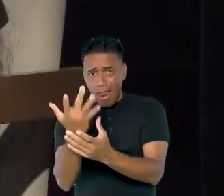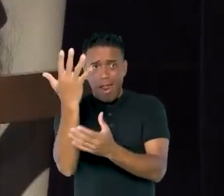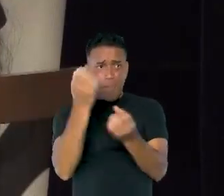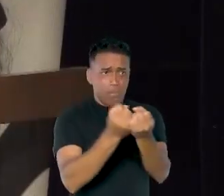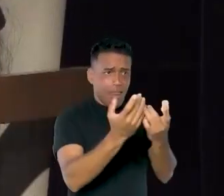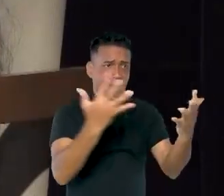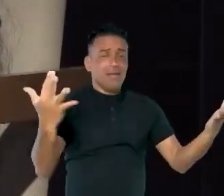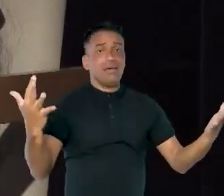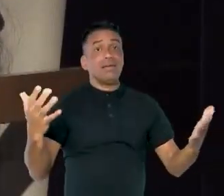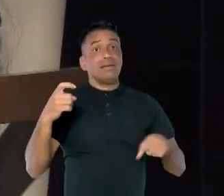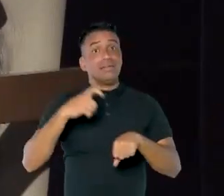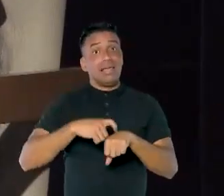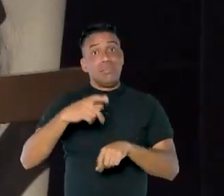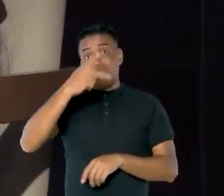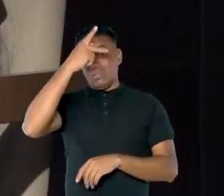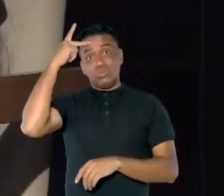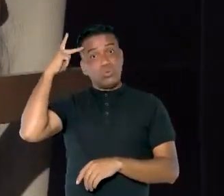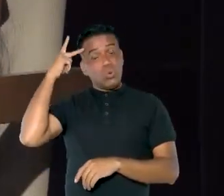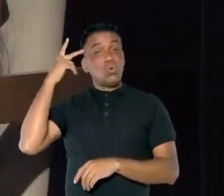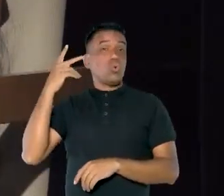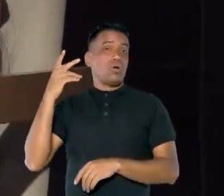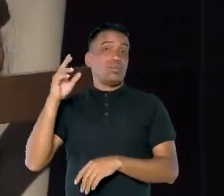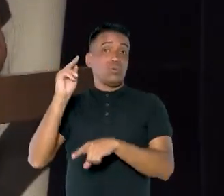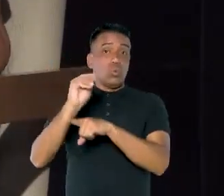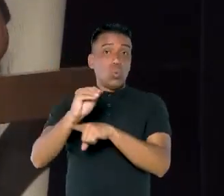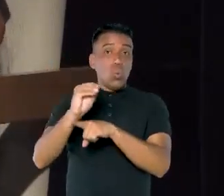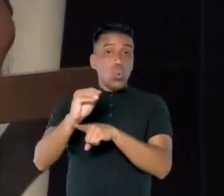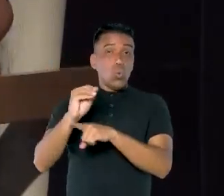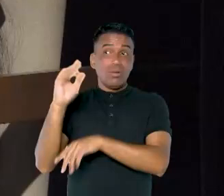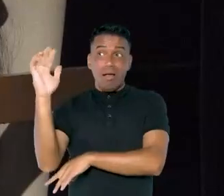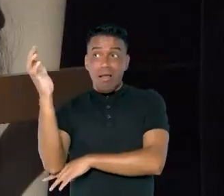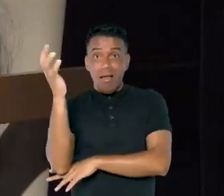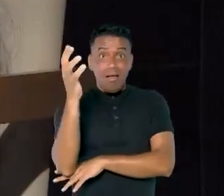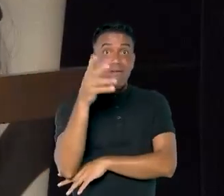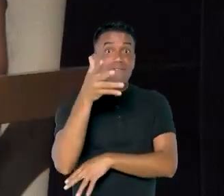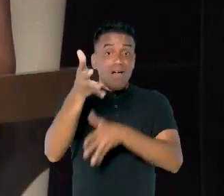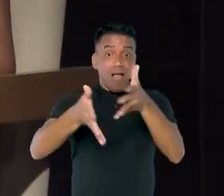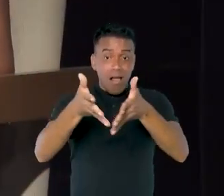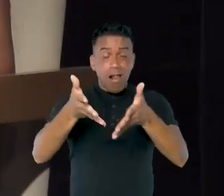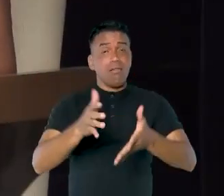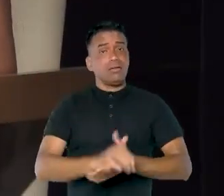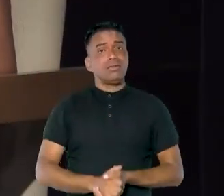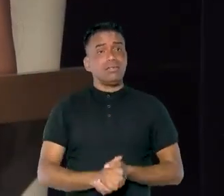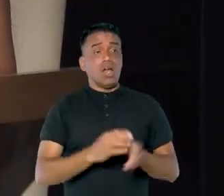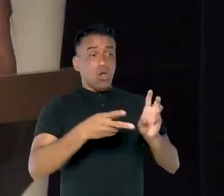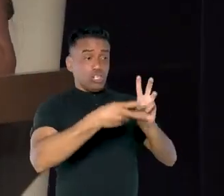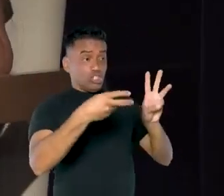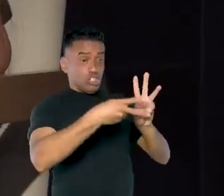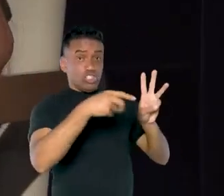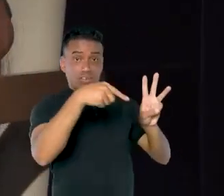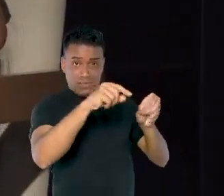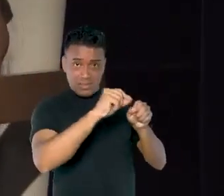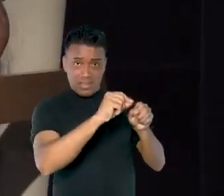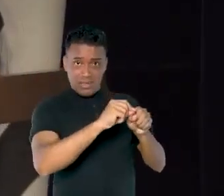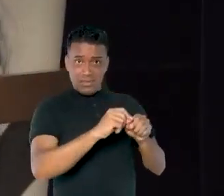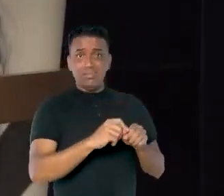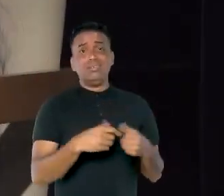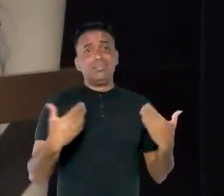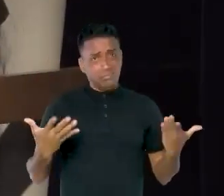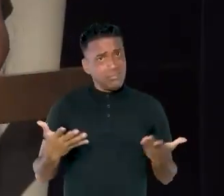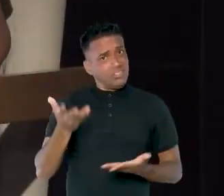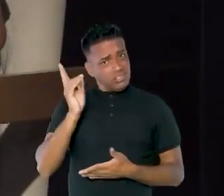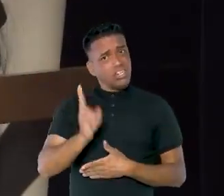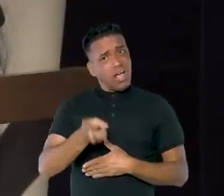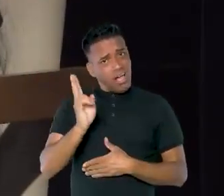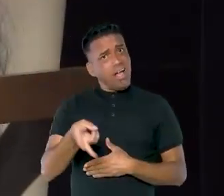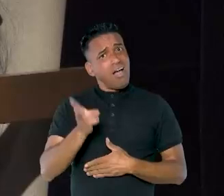os ambientalistas falando disso? Né? Então, não, mas é o indígena que tem que fazer. Não, mas a gente está fazendo,